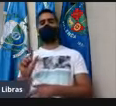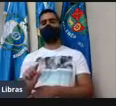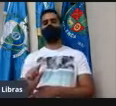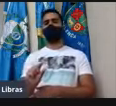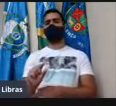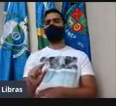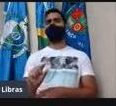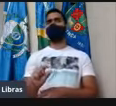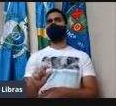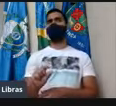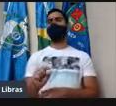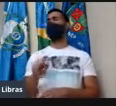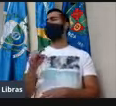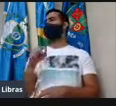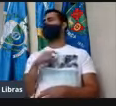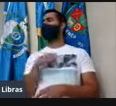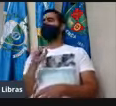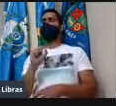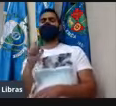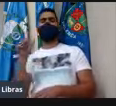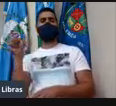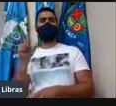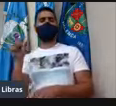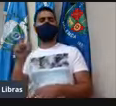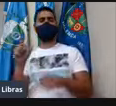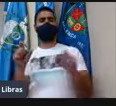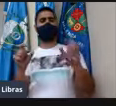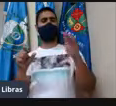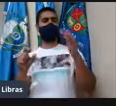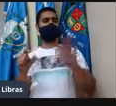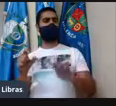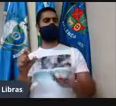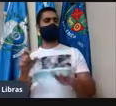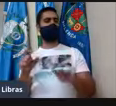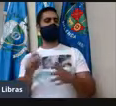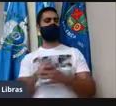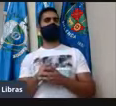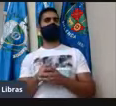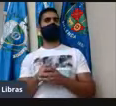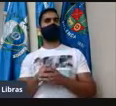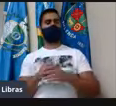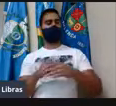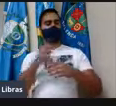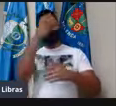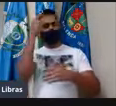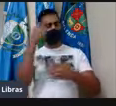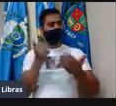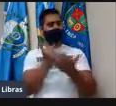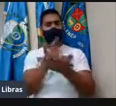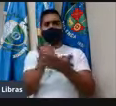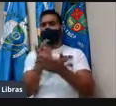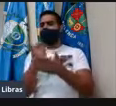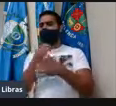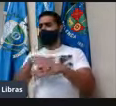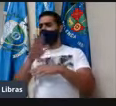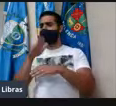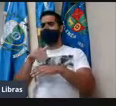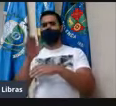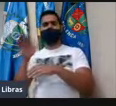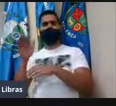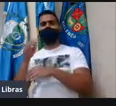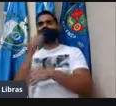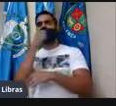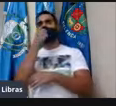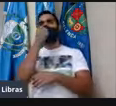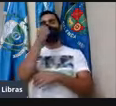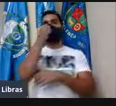baixa, você tem o crédito barato, acelera o consumo e é